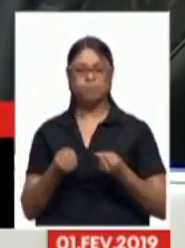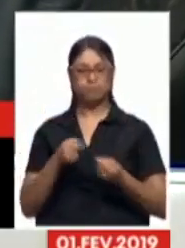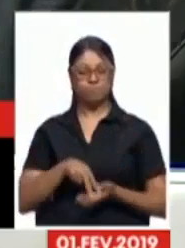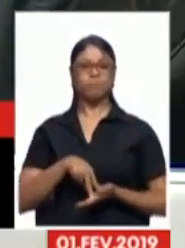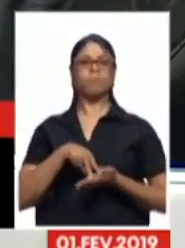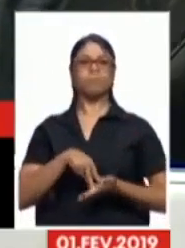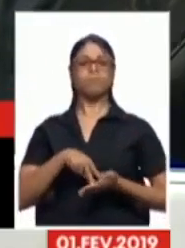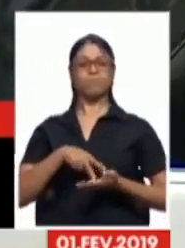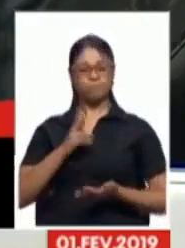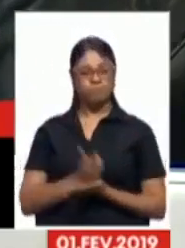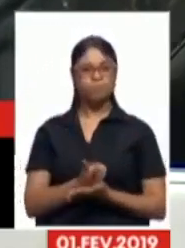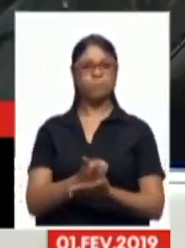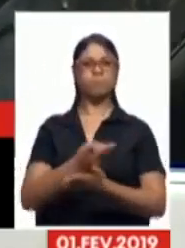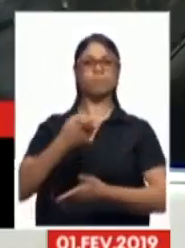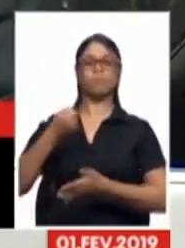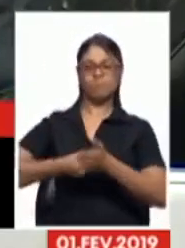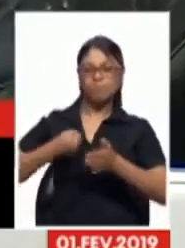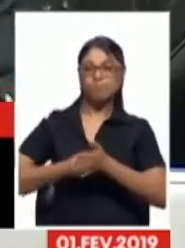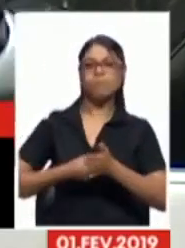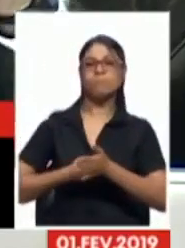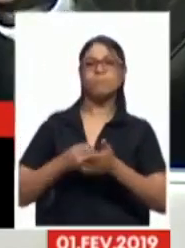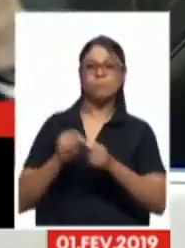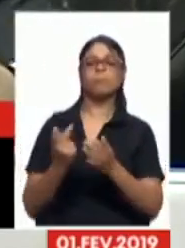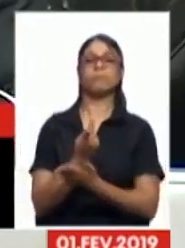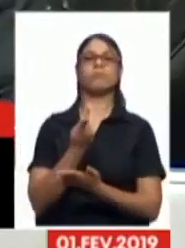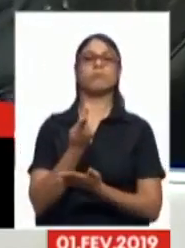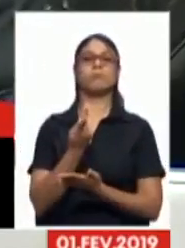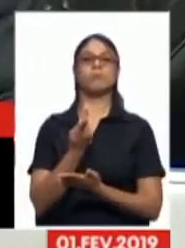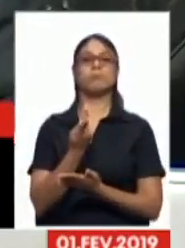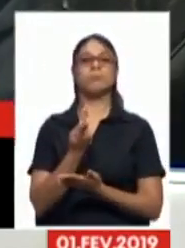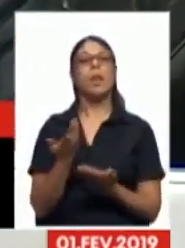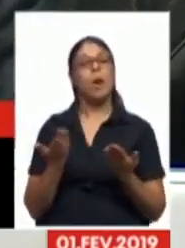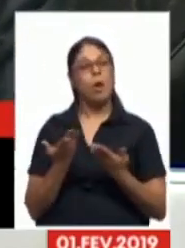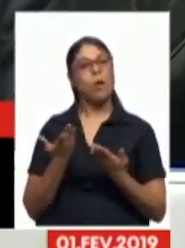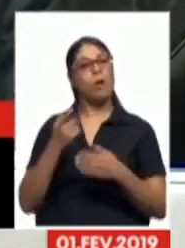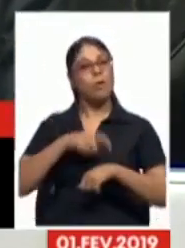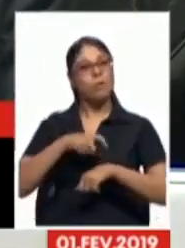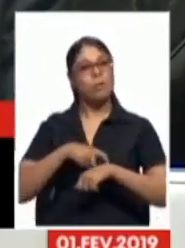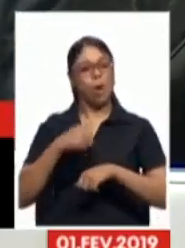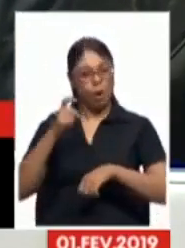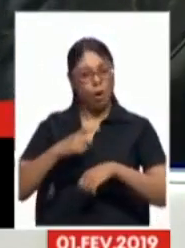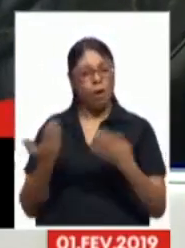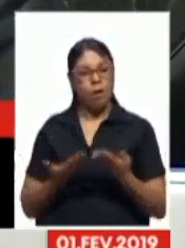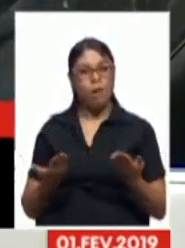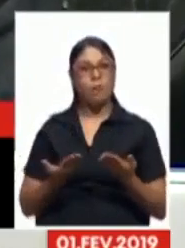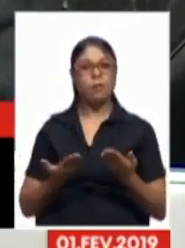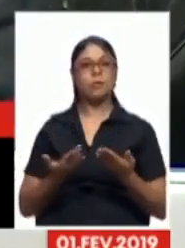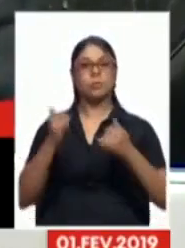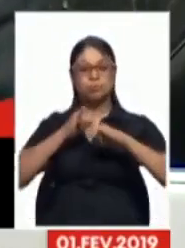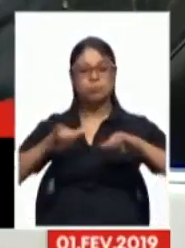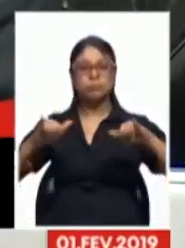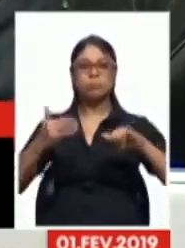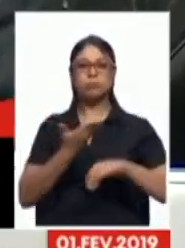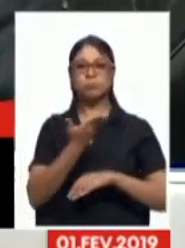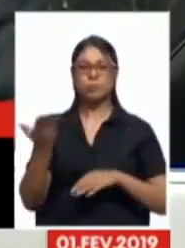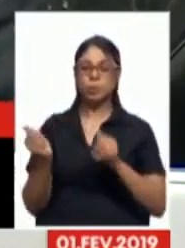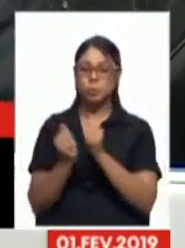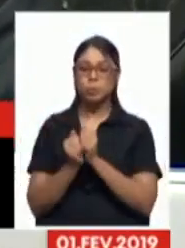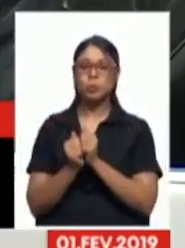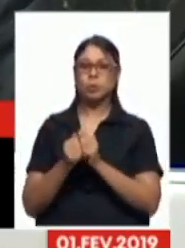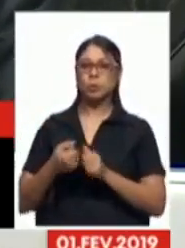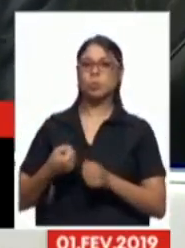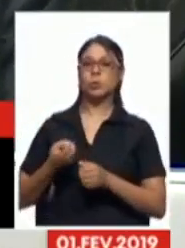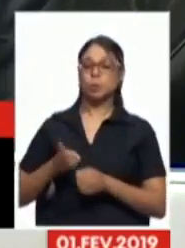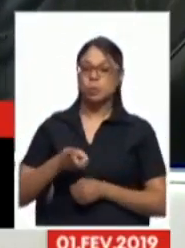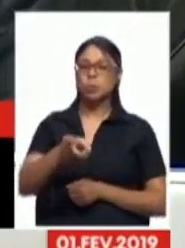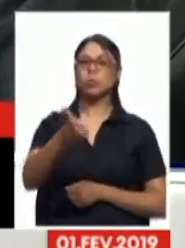avança, peleja e faz. A vez é essa, a hora é agora. Conclamo meus pares a seguirmos juntos